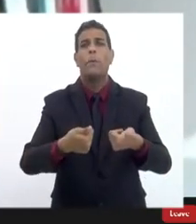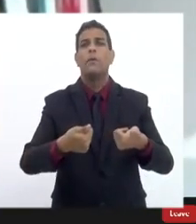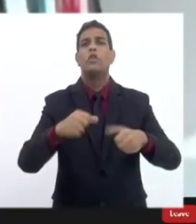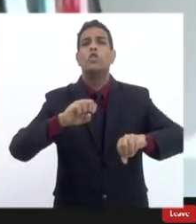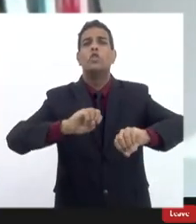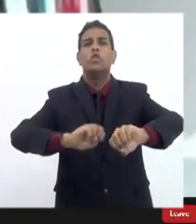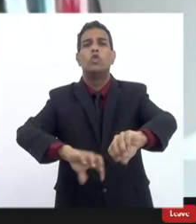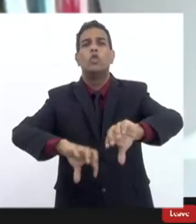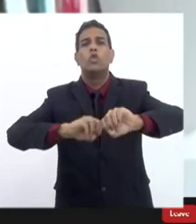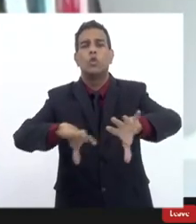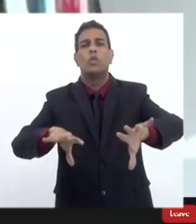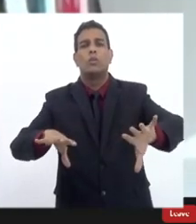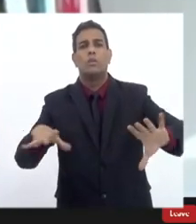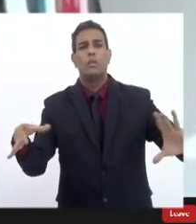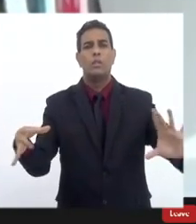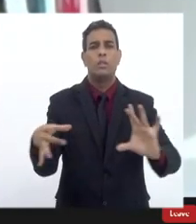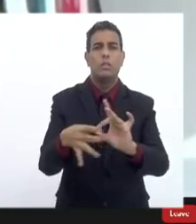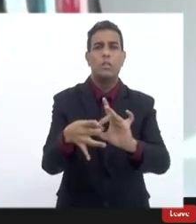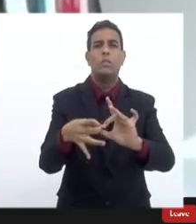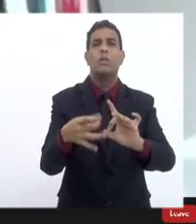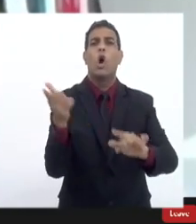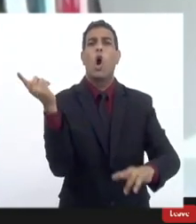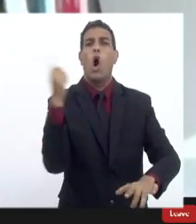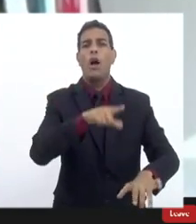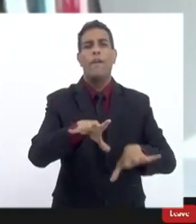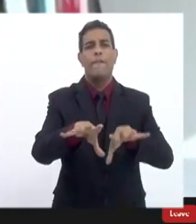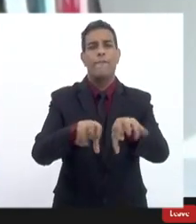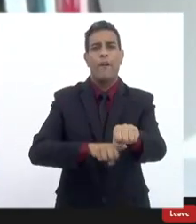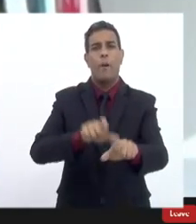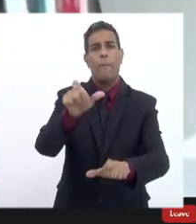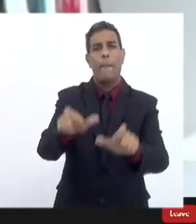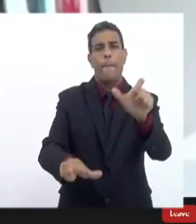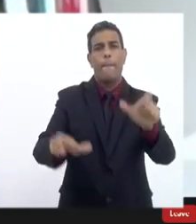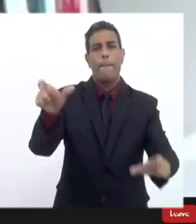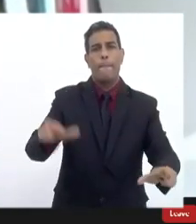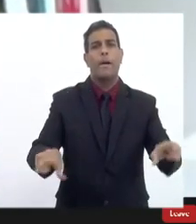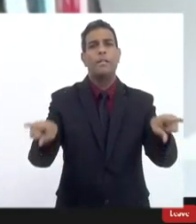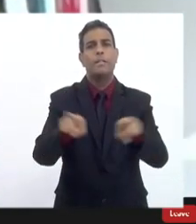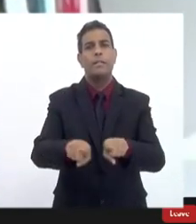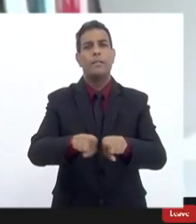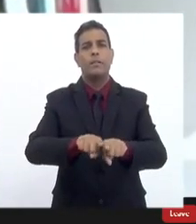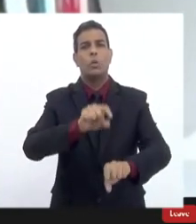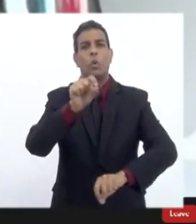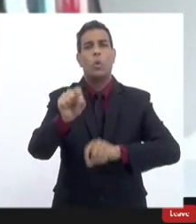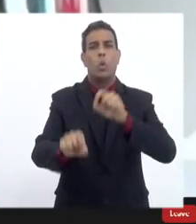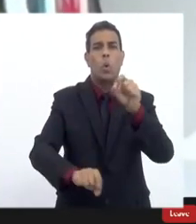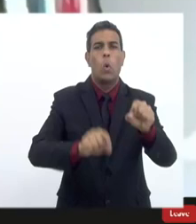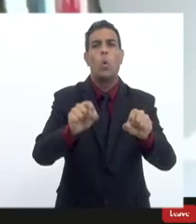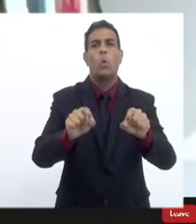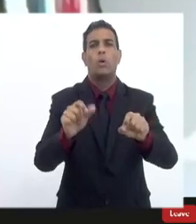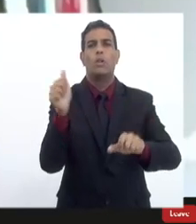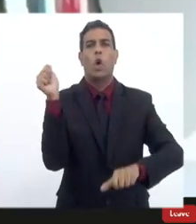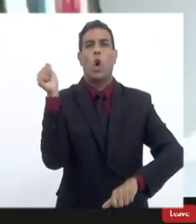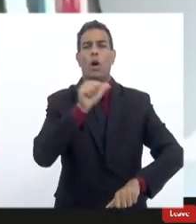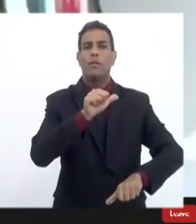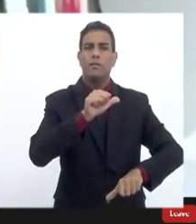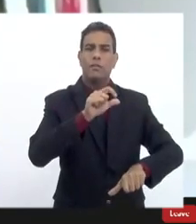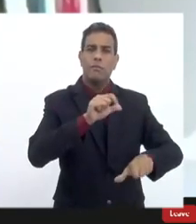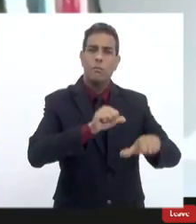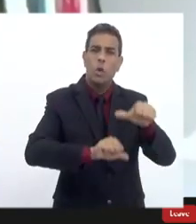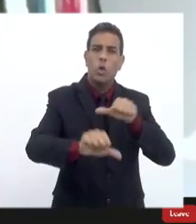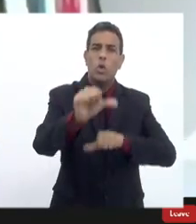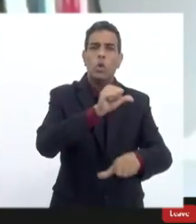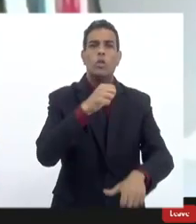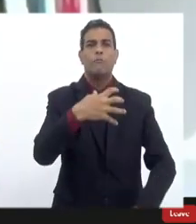educação integral que forme cidadãos que possam vir a transformar este